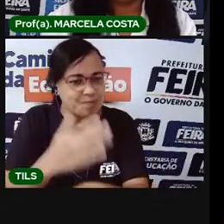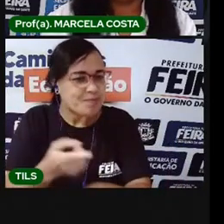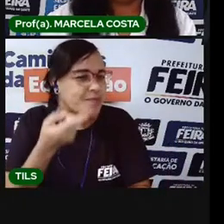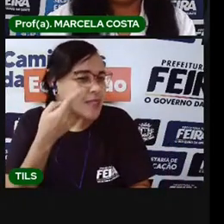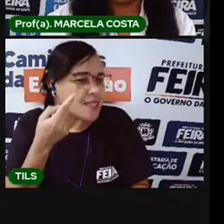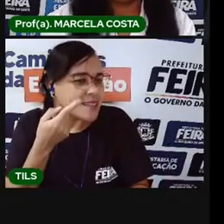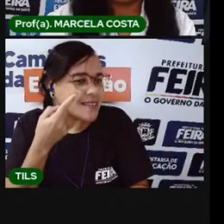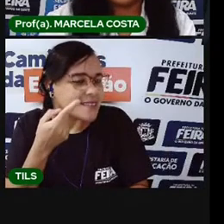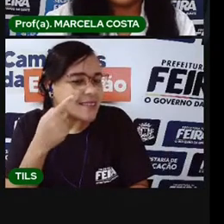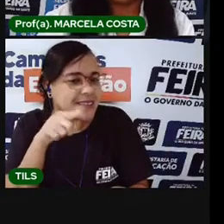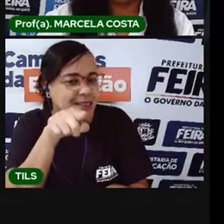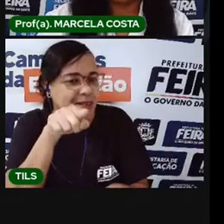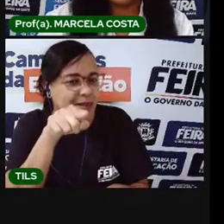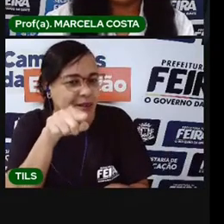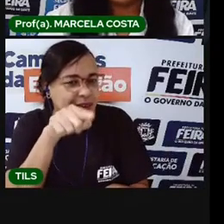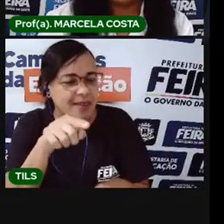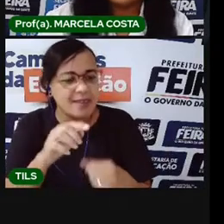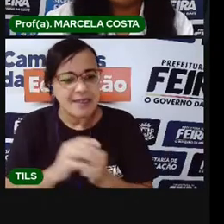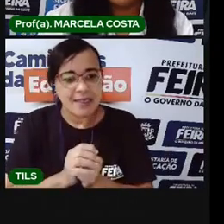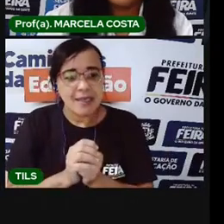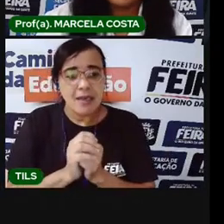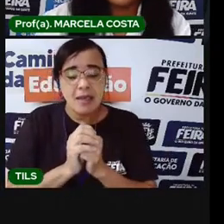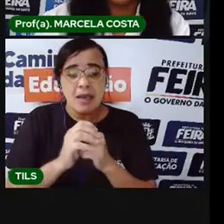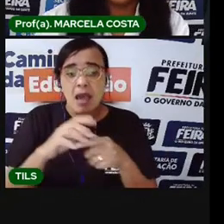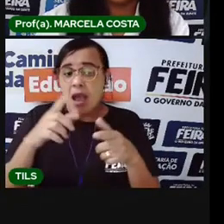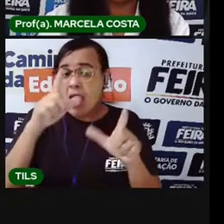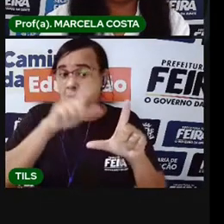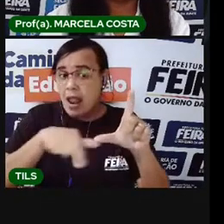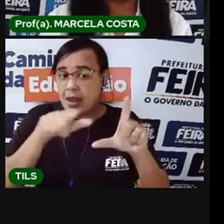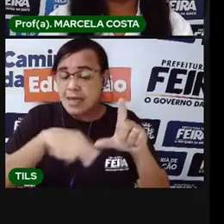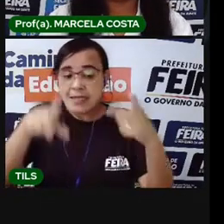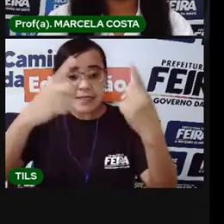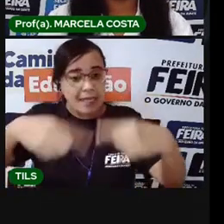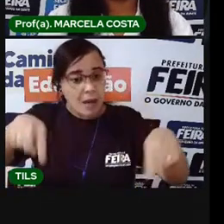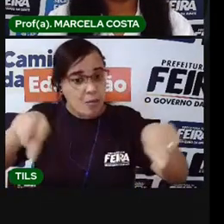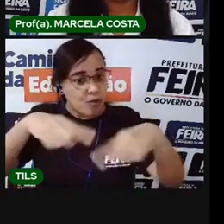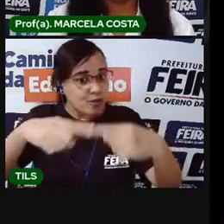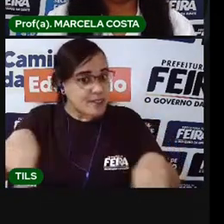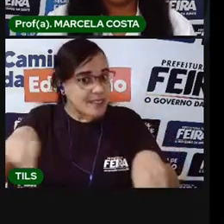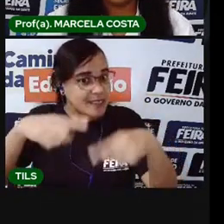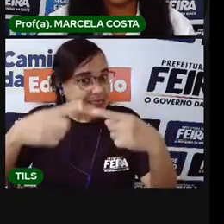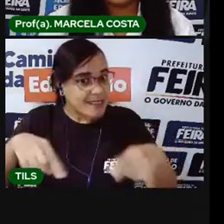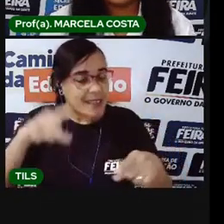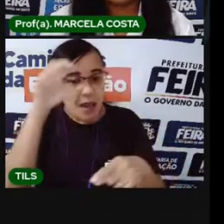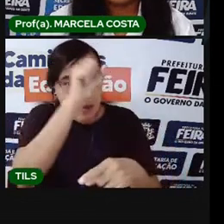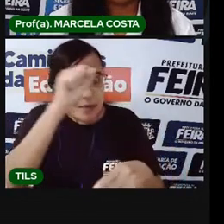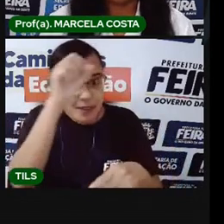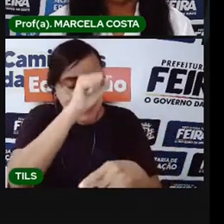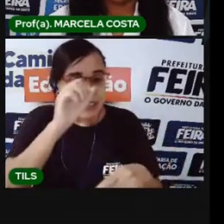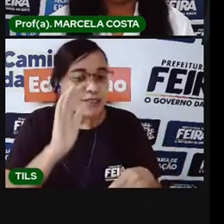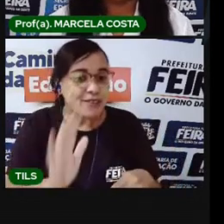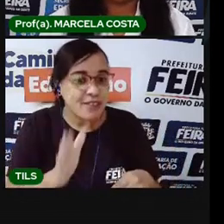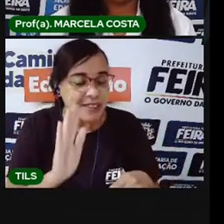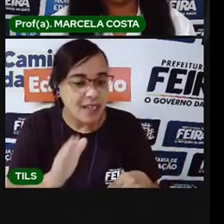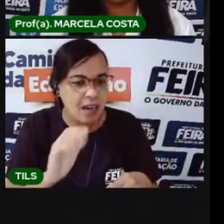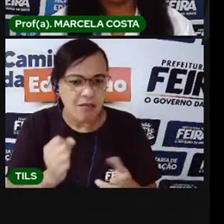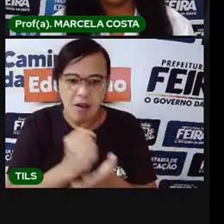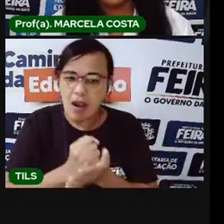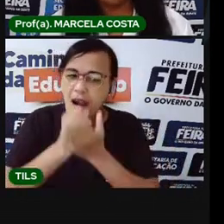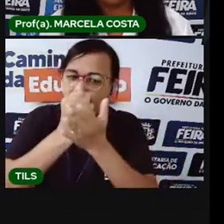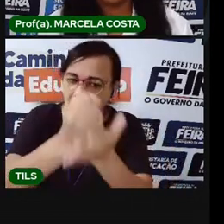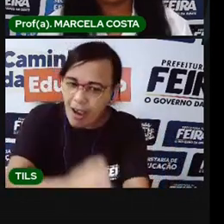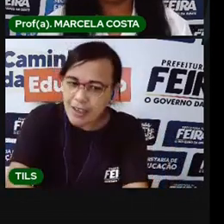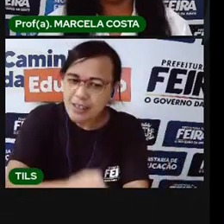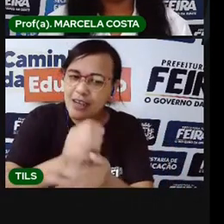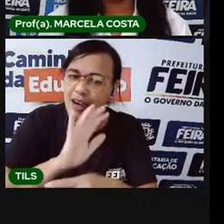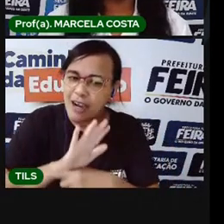na tarefinha de vocês está a letra da música que a gente acabou de aprender. E está pedindo aí para você fazer a